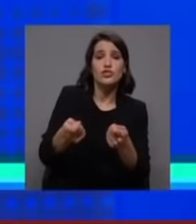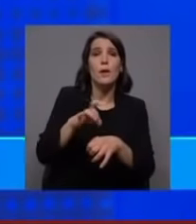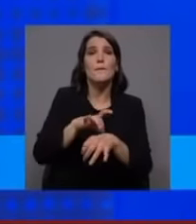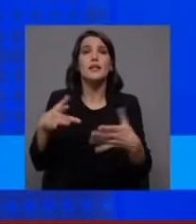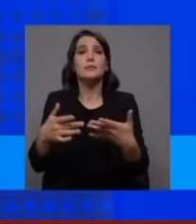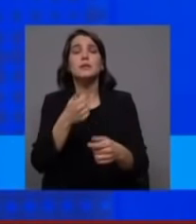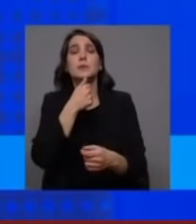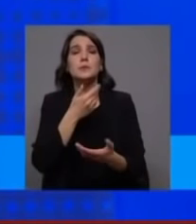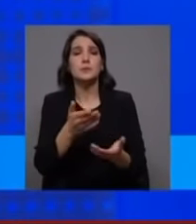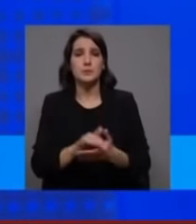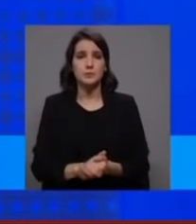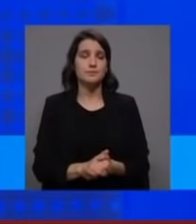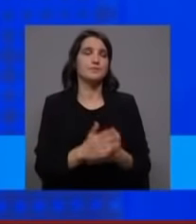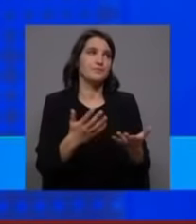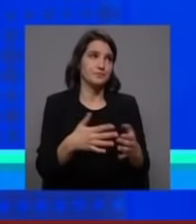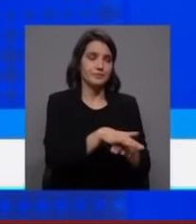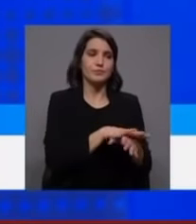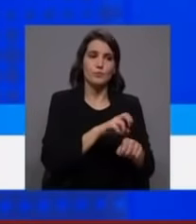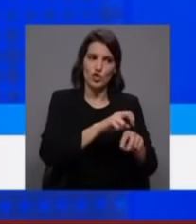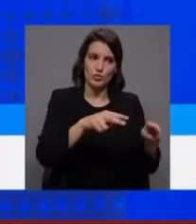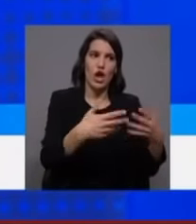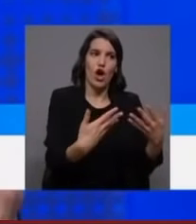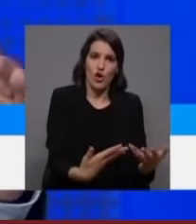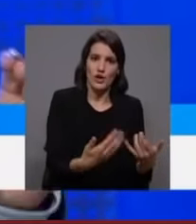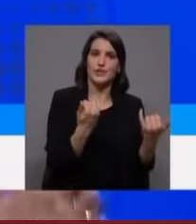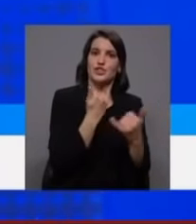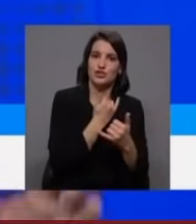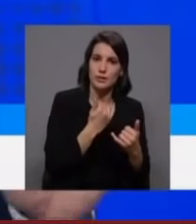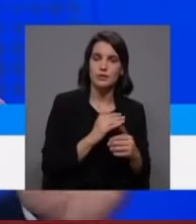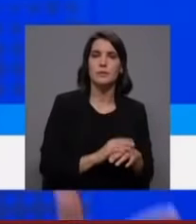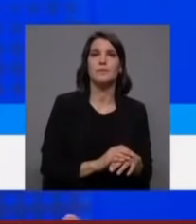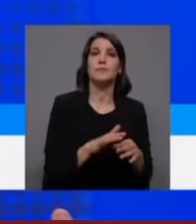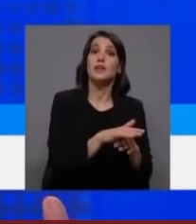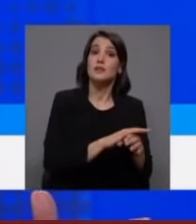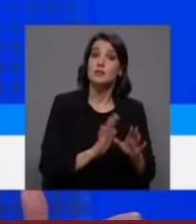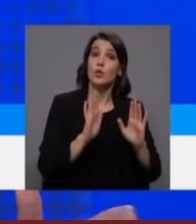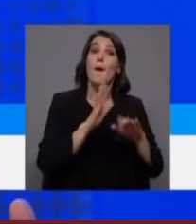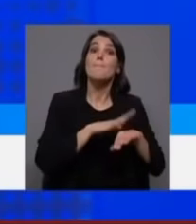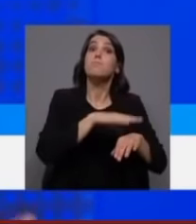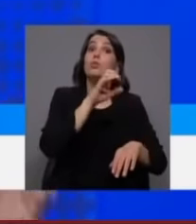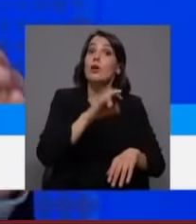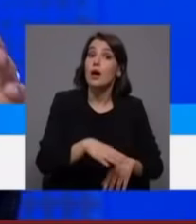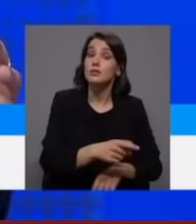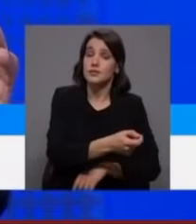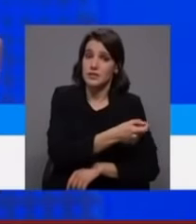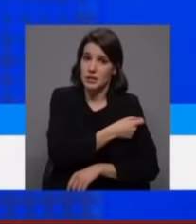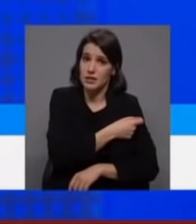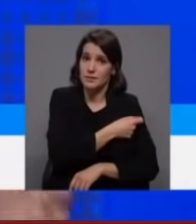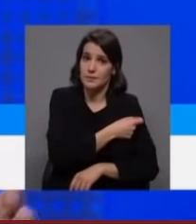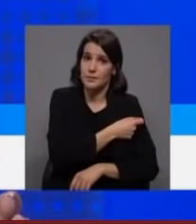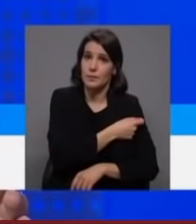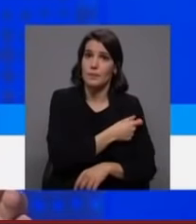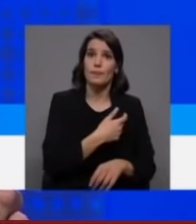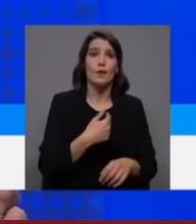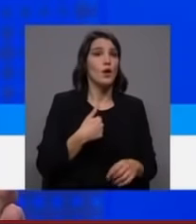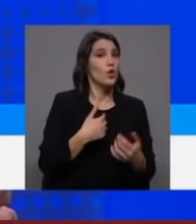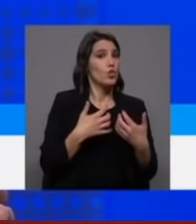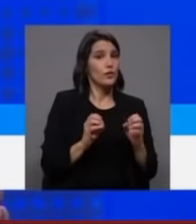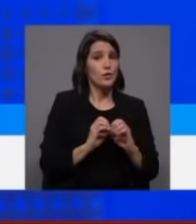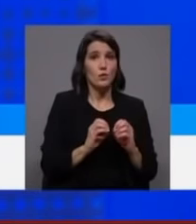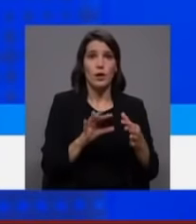pandemia e aqui empolgada seus hospitais hoje felizmente é uma situação que graças a vacinação e não temos devido te dizer sim